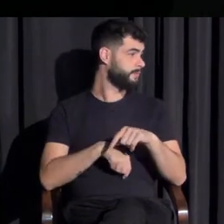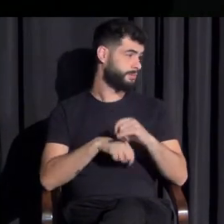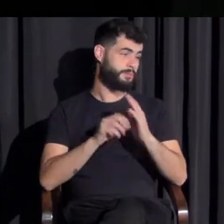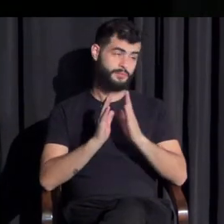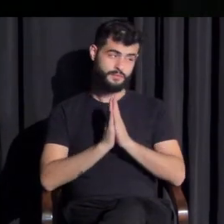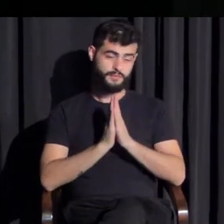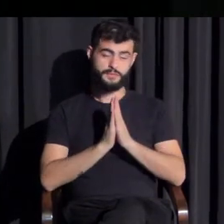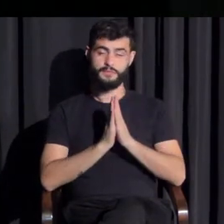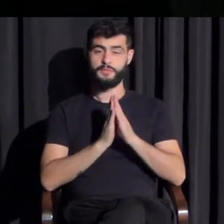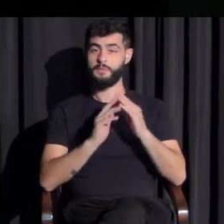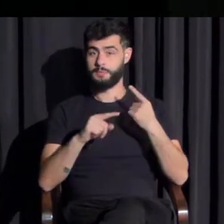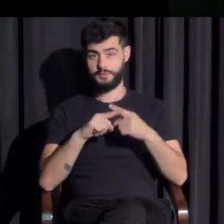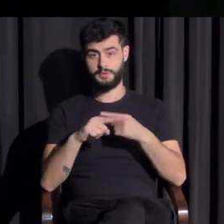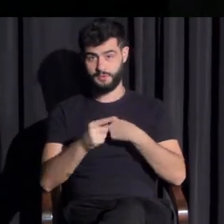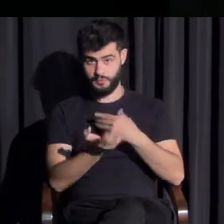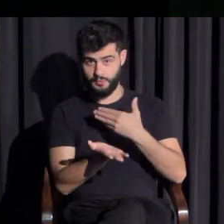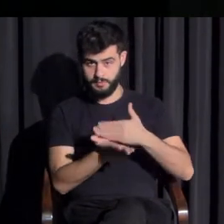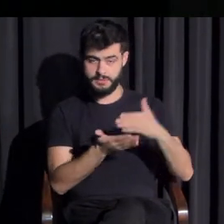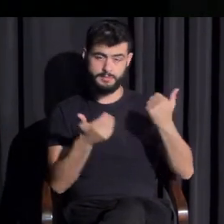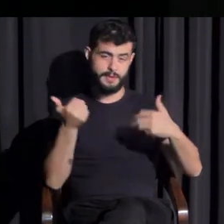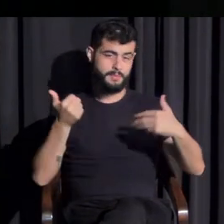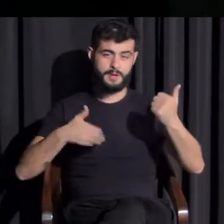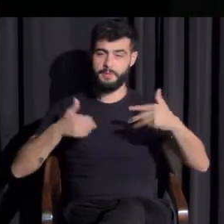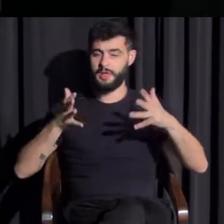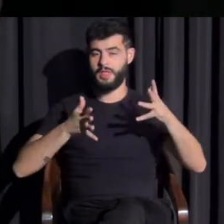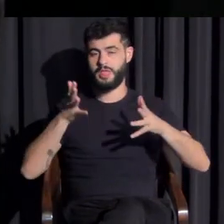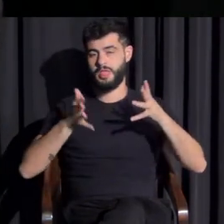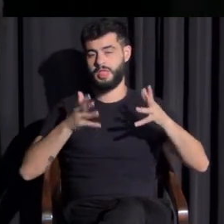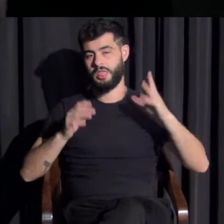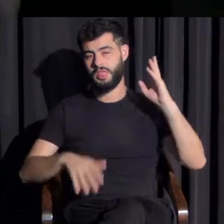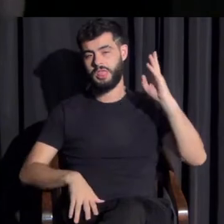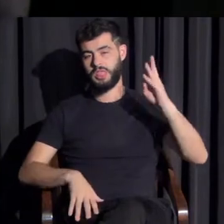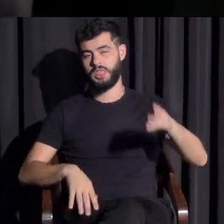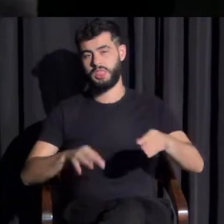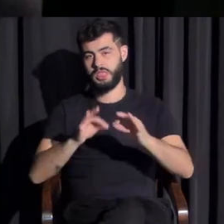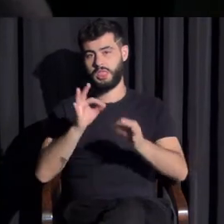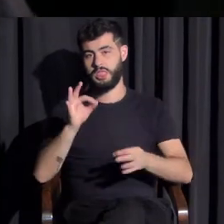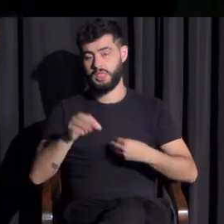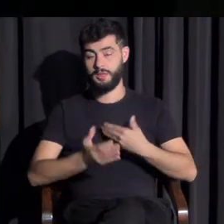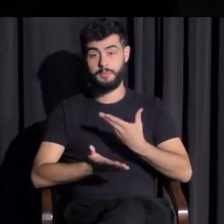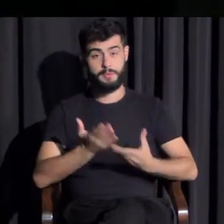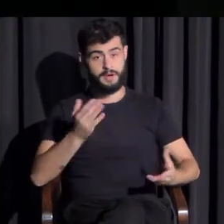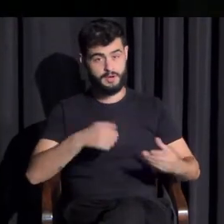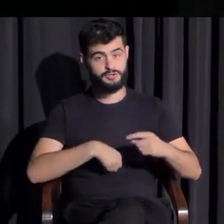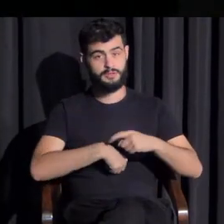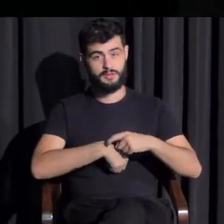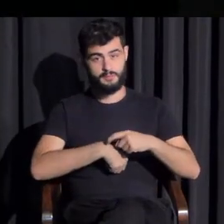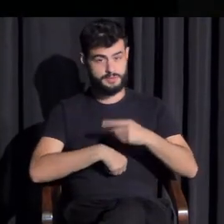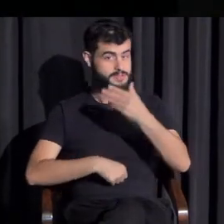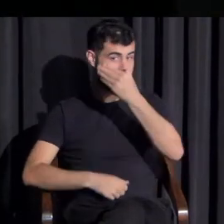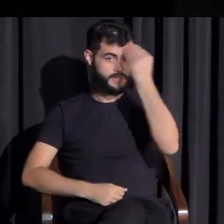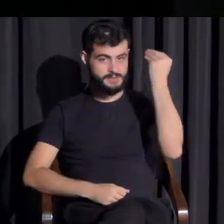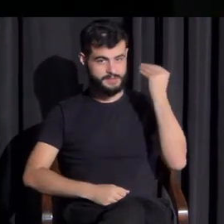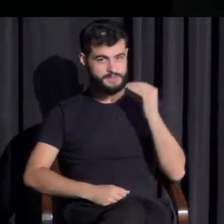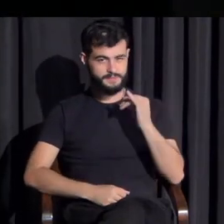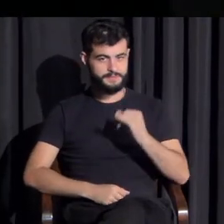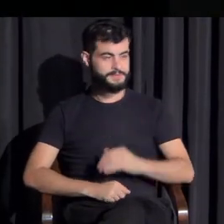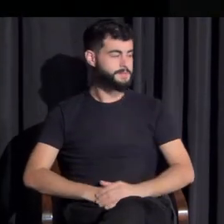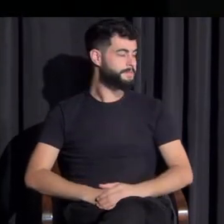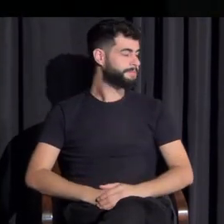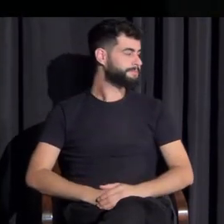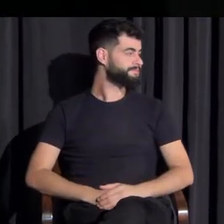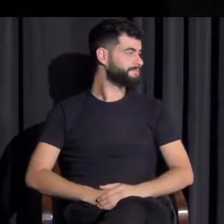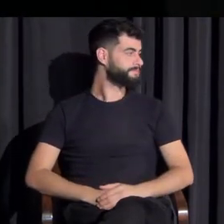fico, quem começa a falar e eu me perco no tempo. Os objetivos aqui nada mais são